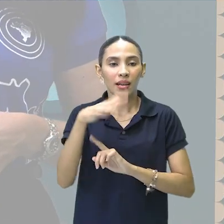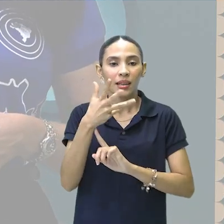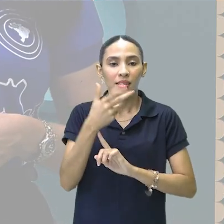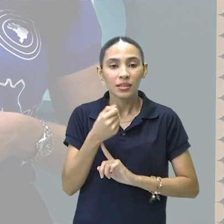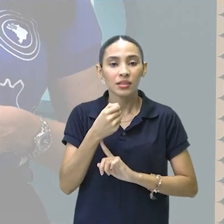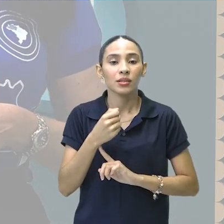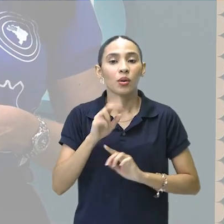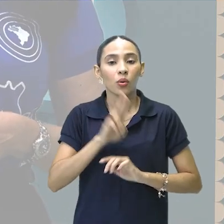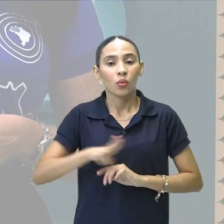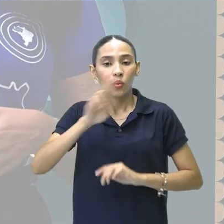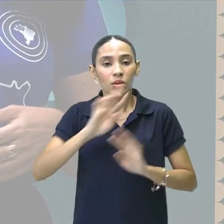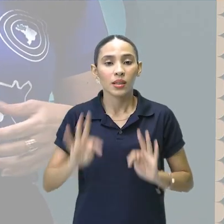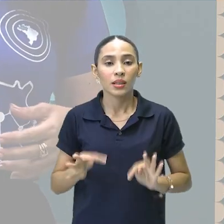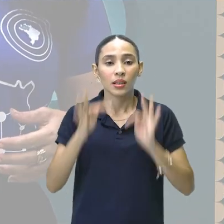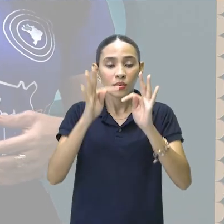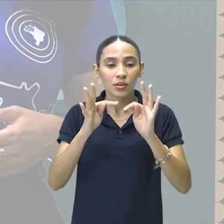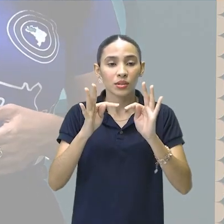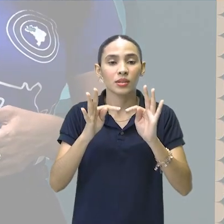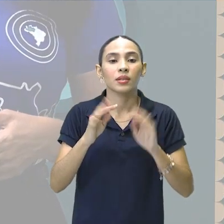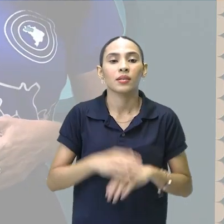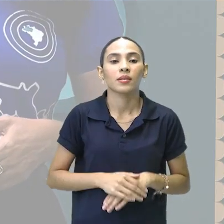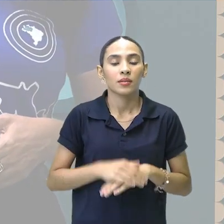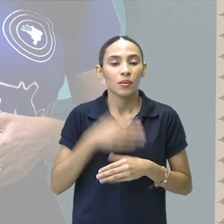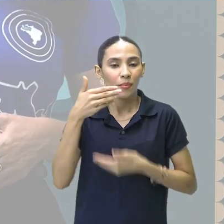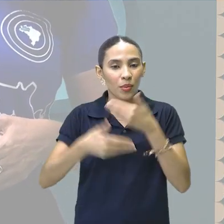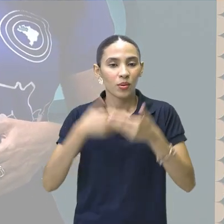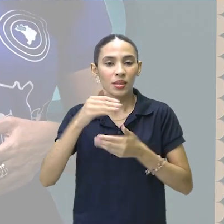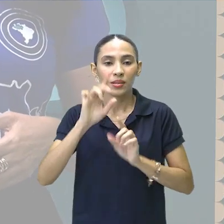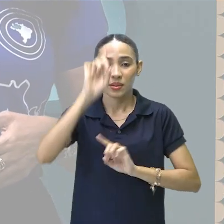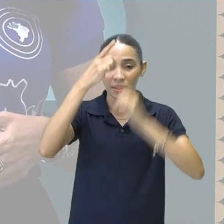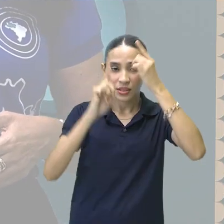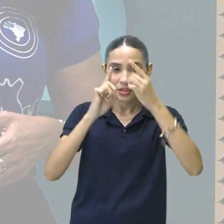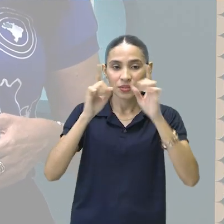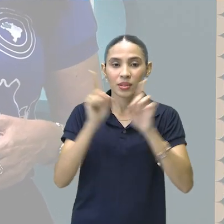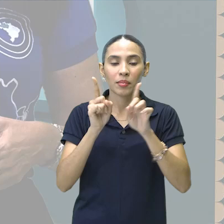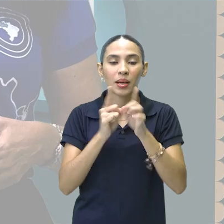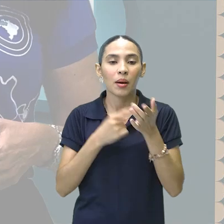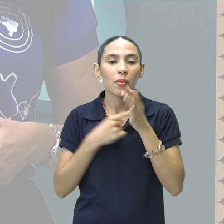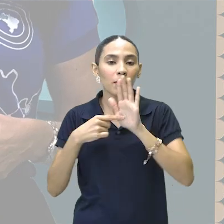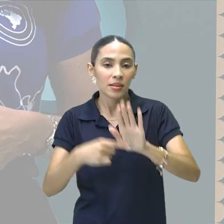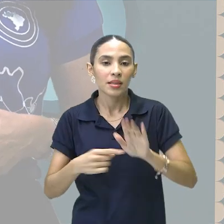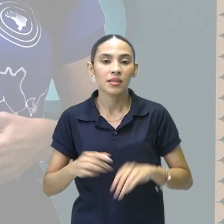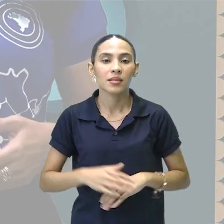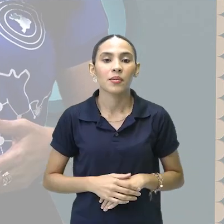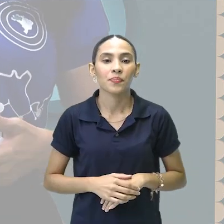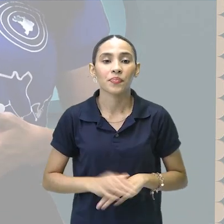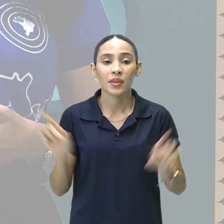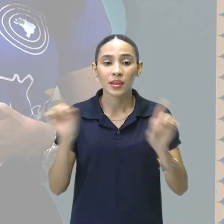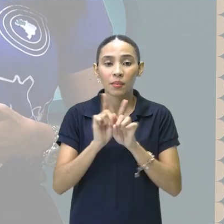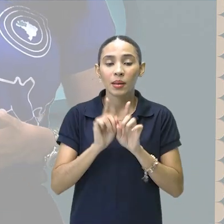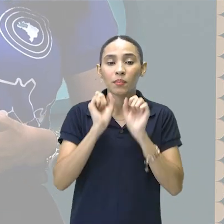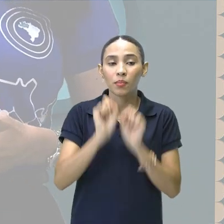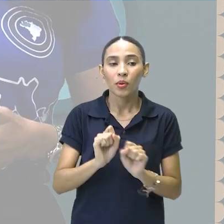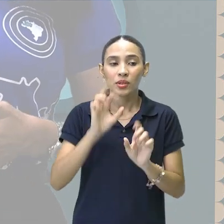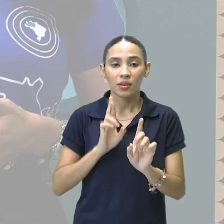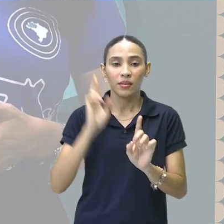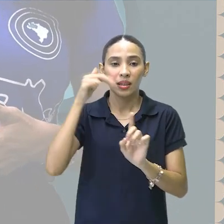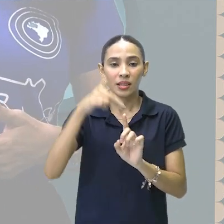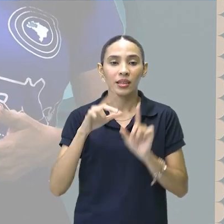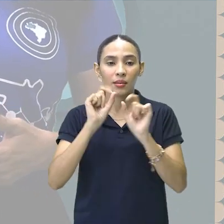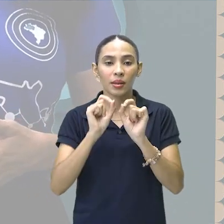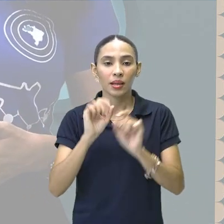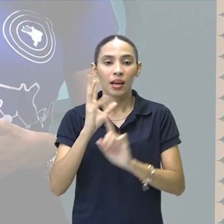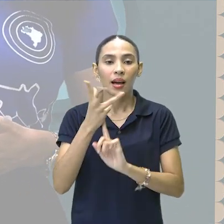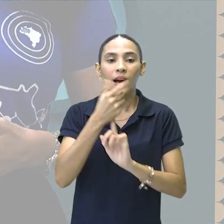usa a tecnologia digital como parte do processo criativo ou de apresentação. Também pode se referir à